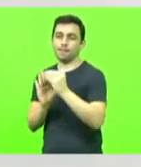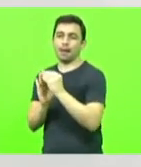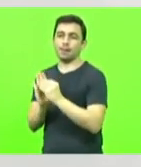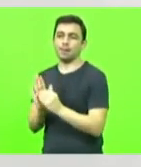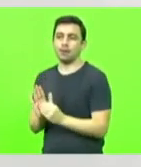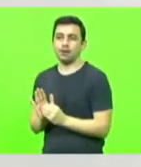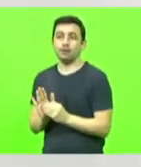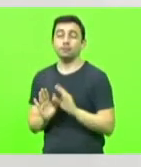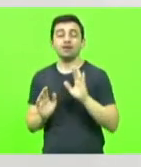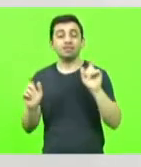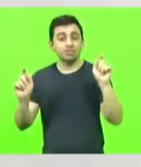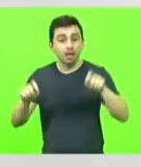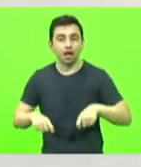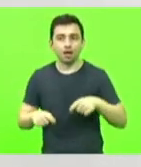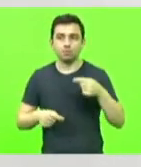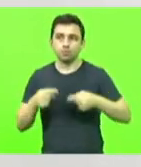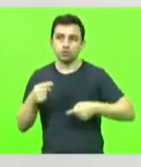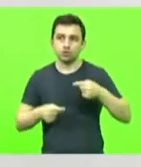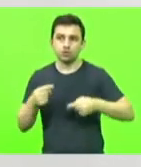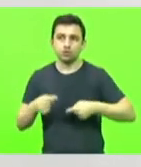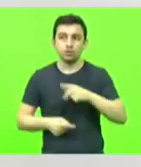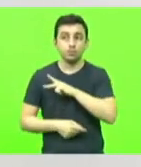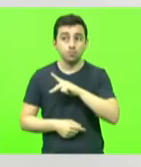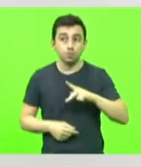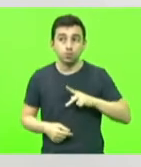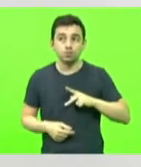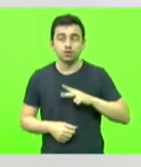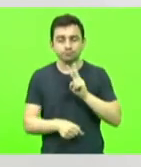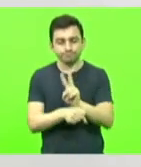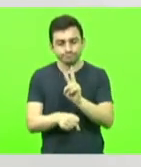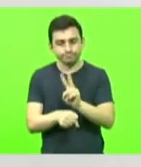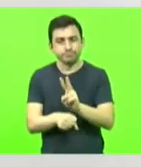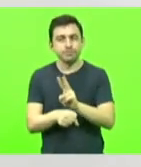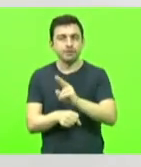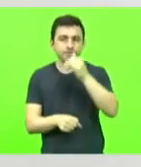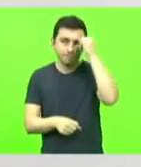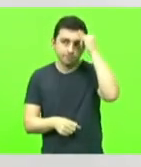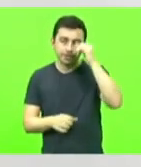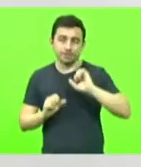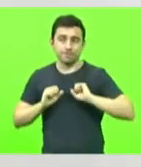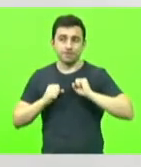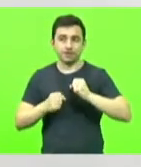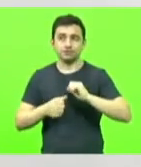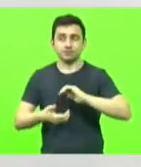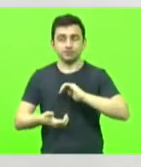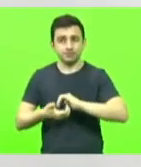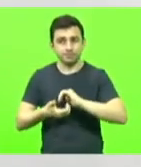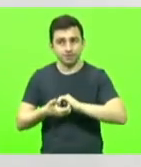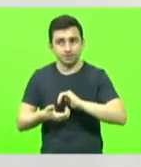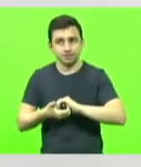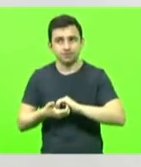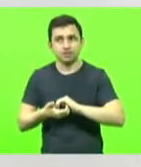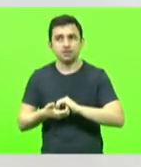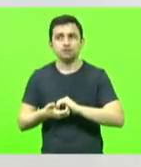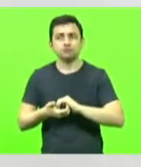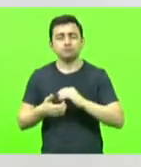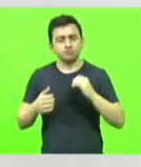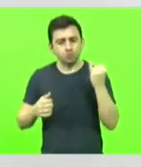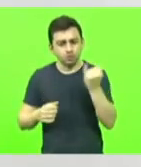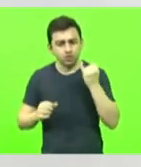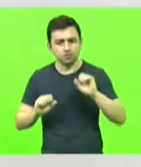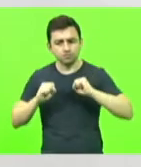parte de políticas públicas de proteção e defesa civil, que abrange diversas estratégias e esforços para atingir nossos